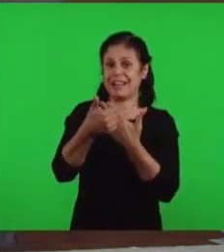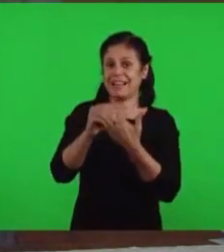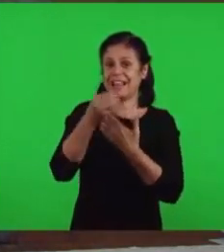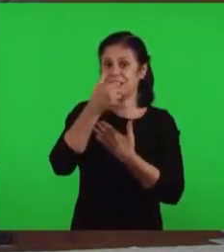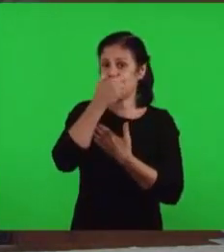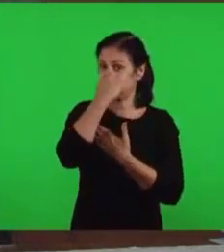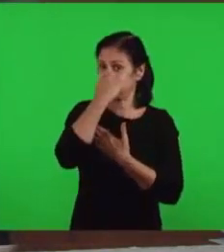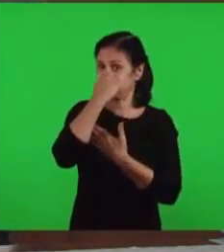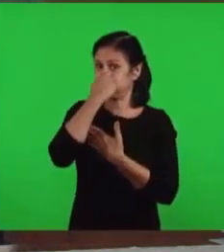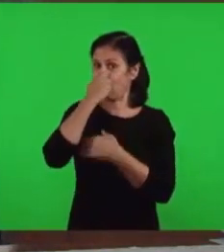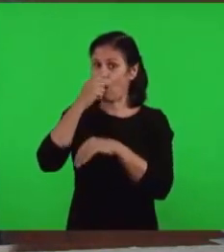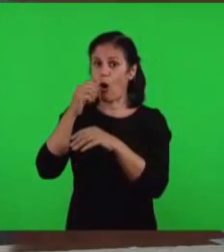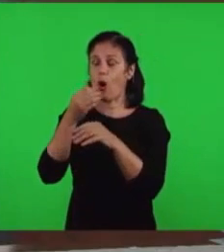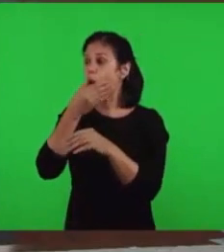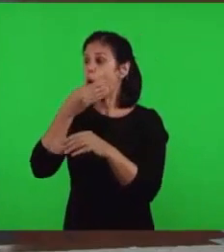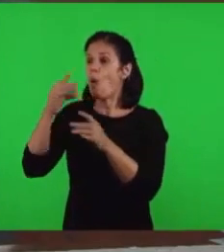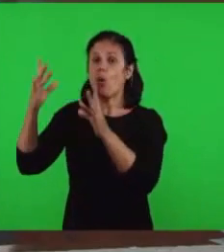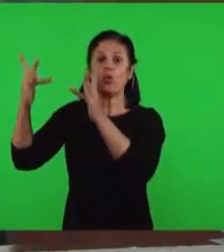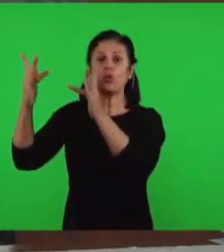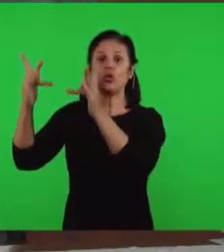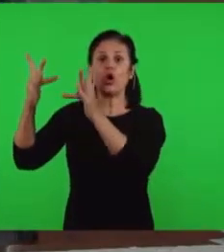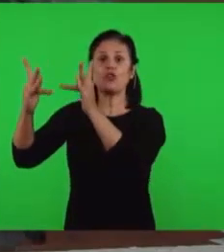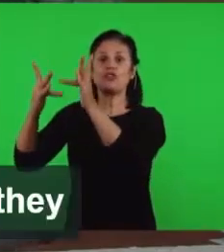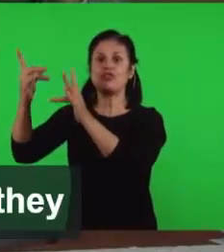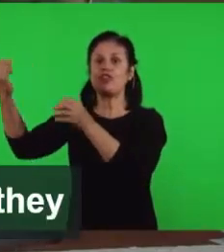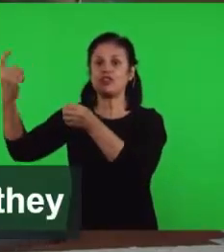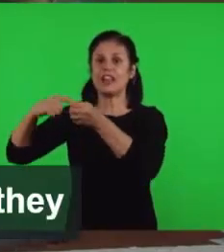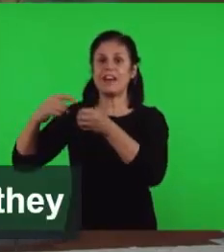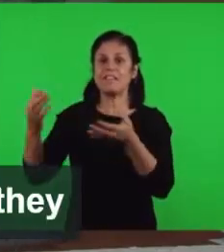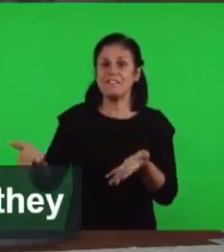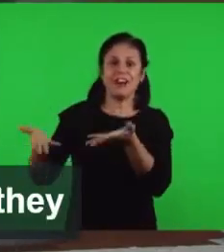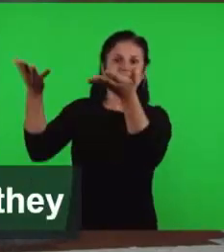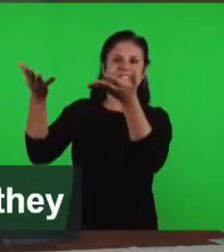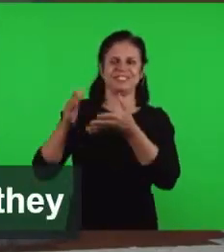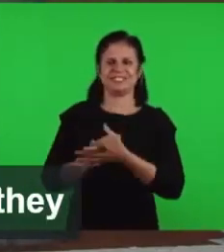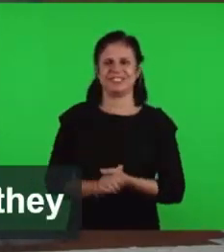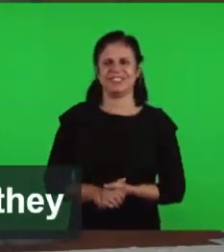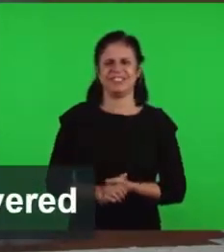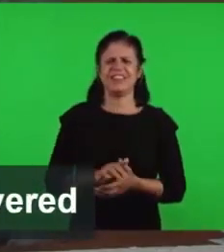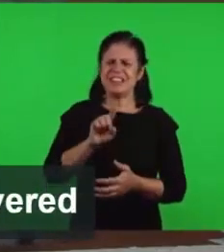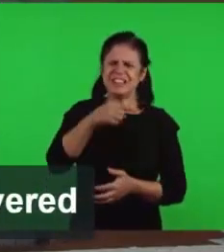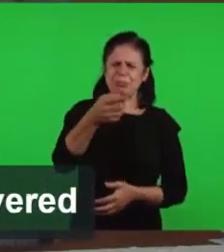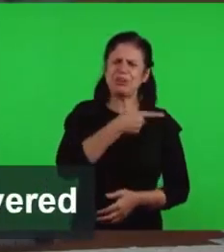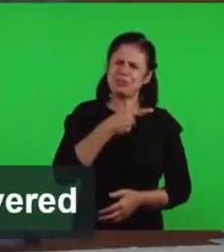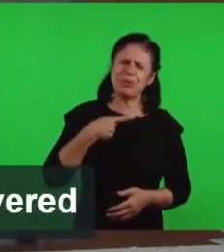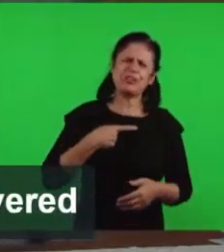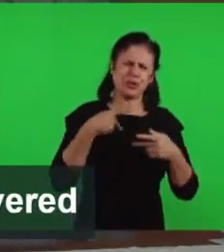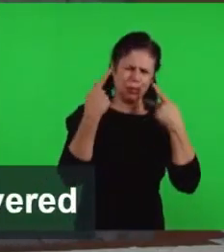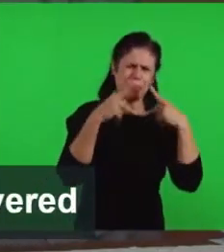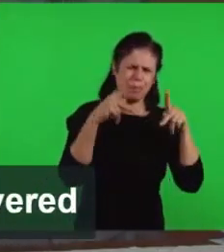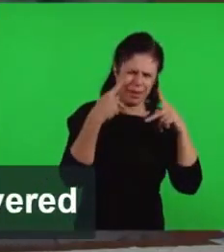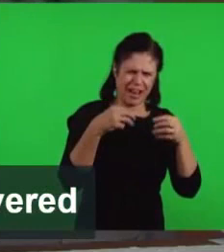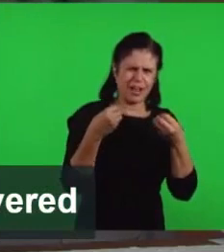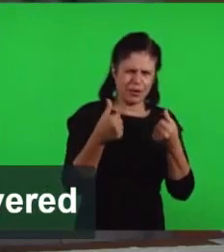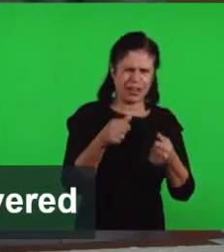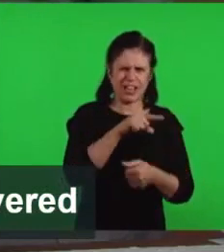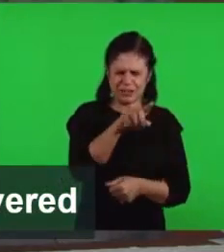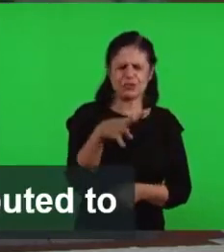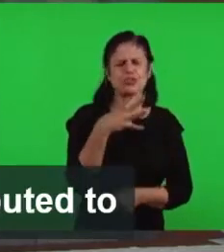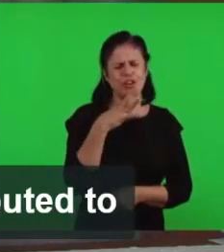muito bem Estamos entrando em outros assuntos aqui mas os pastores vão explicar isso porque eles conhecem esses assuntos já foram